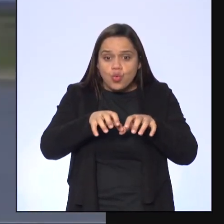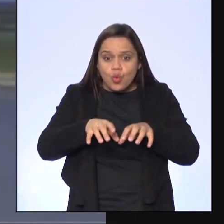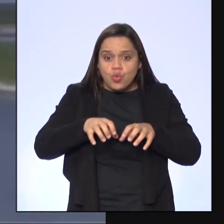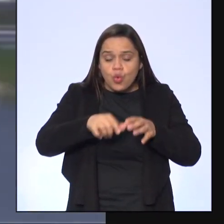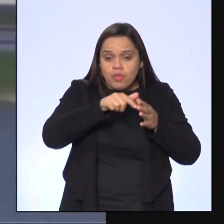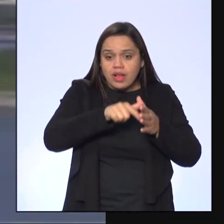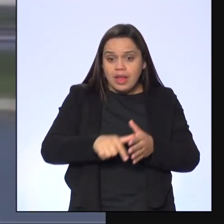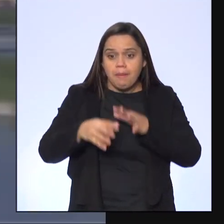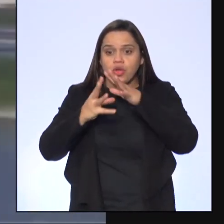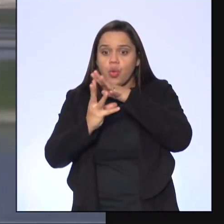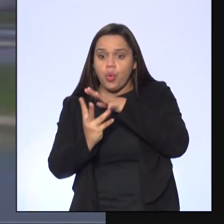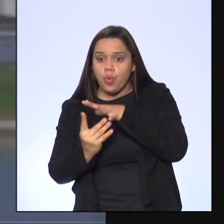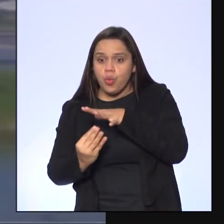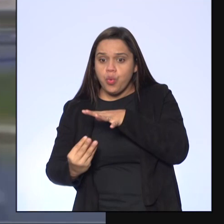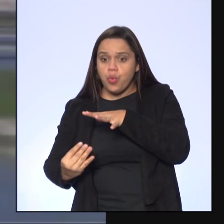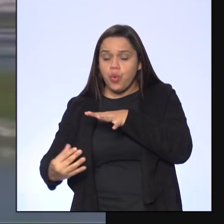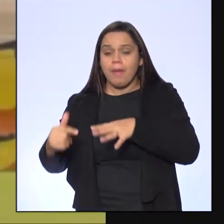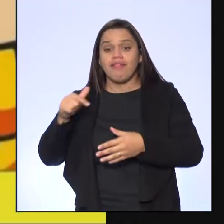pura.